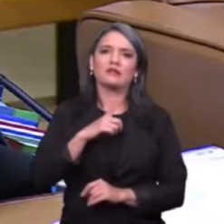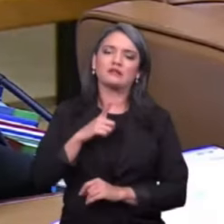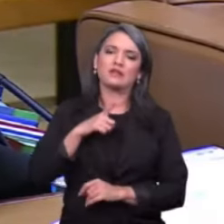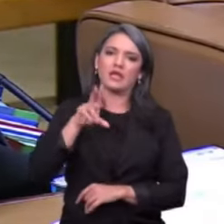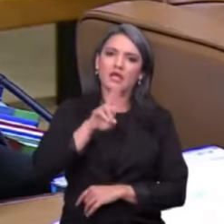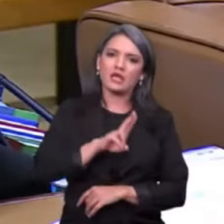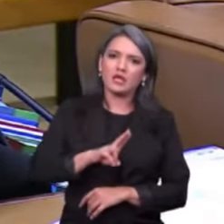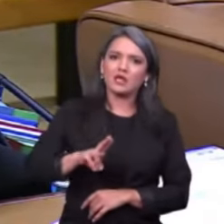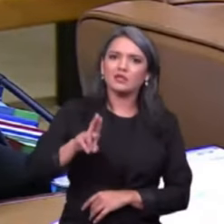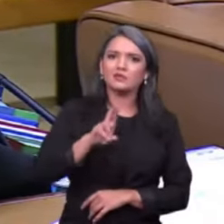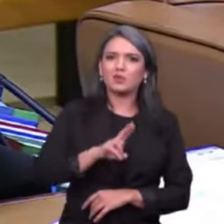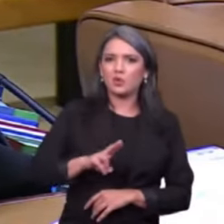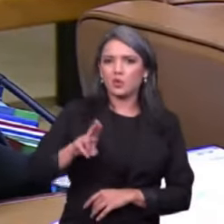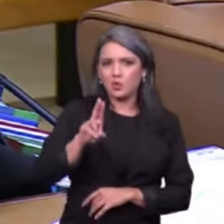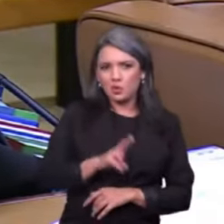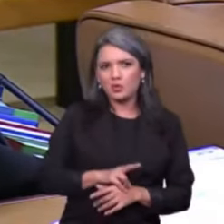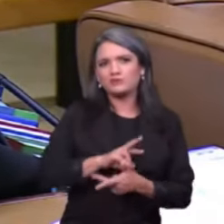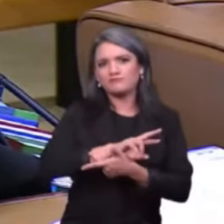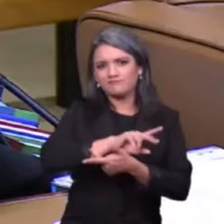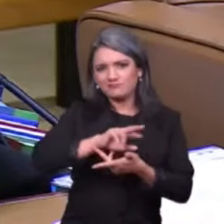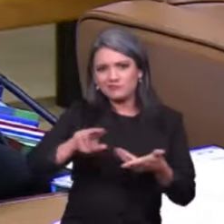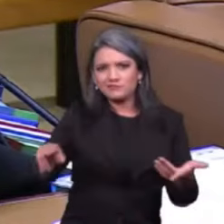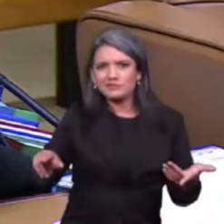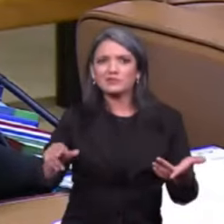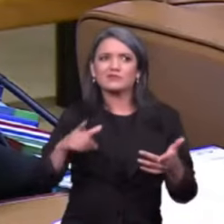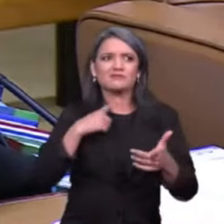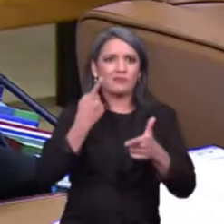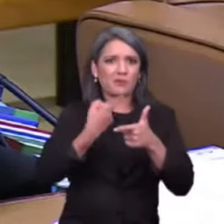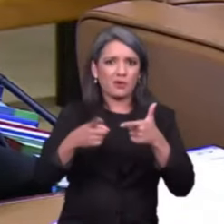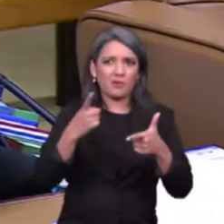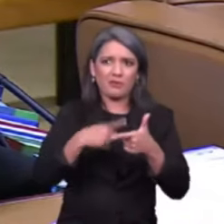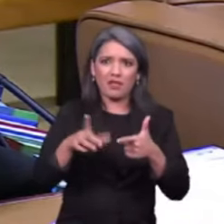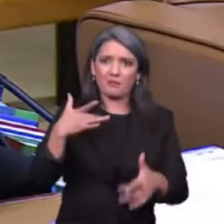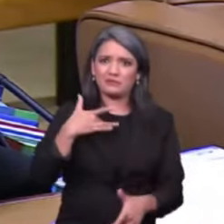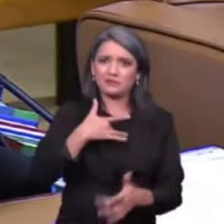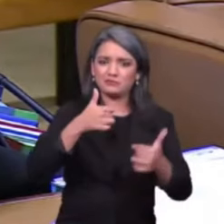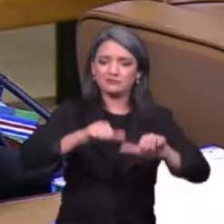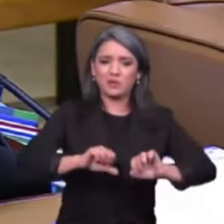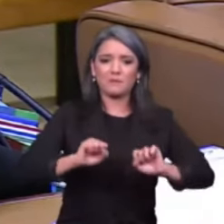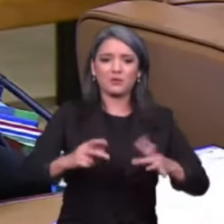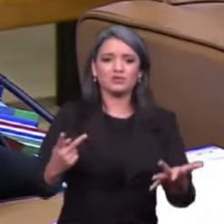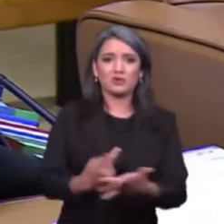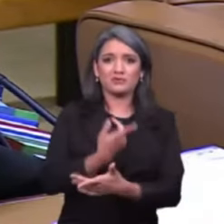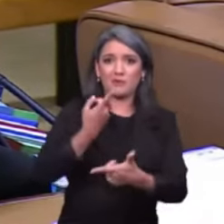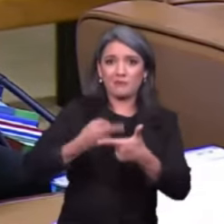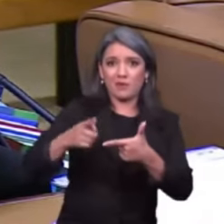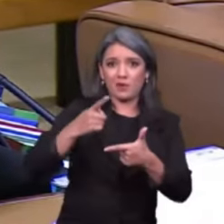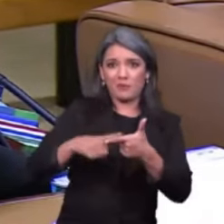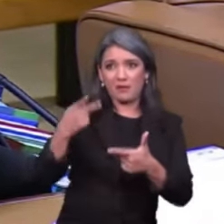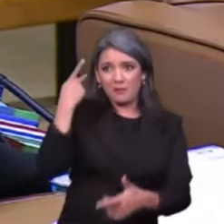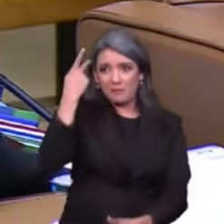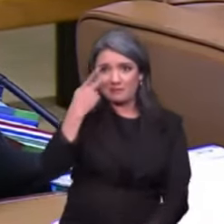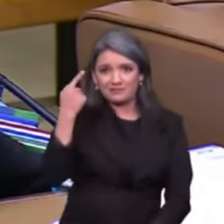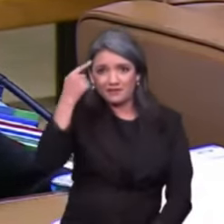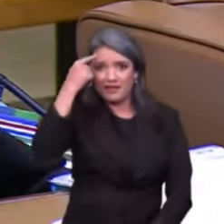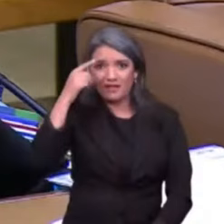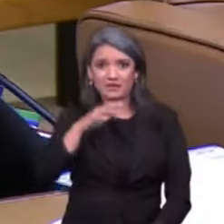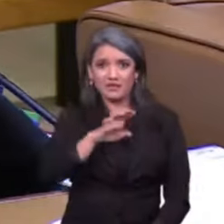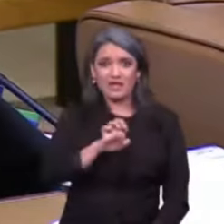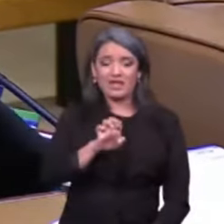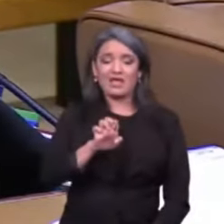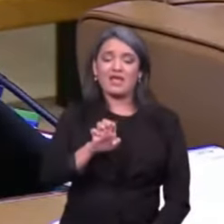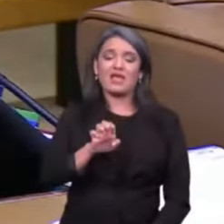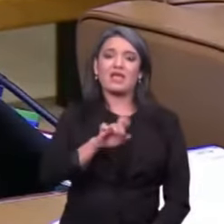substância é importante, pois ela pode aumentar o risco de transtornos psiquiátricos graves, como esquizofrenia,